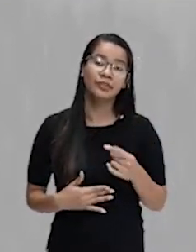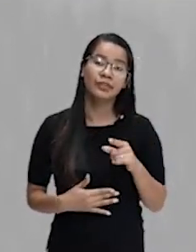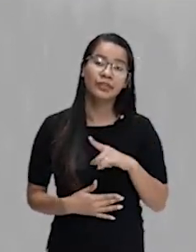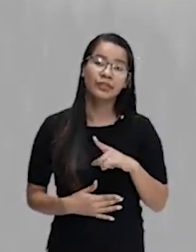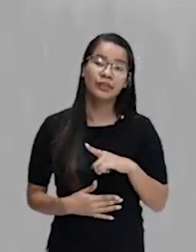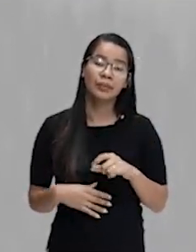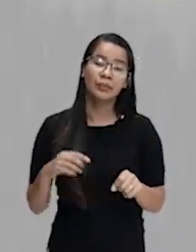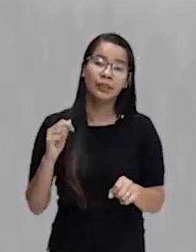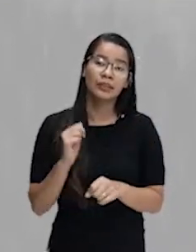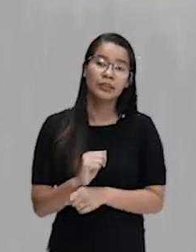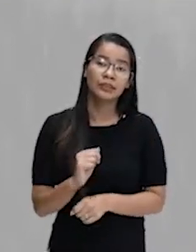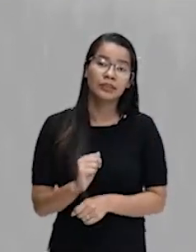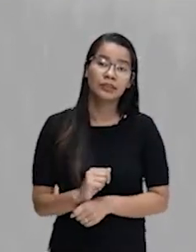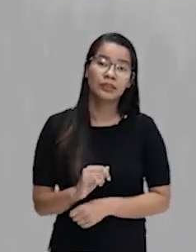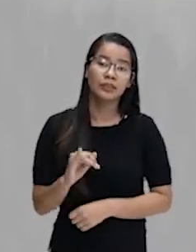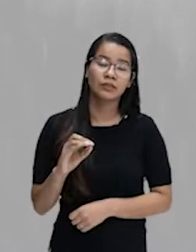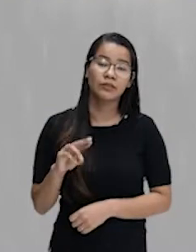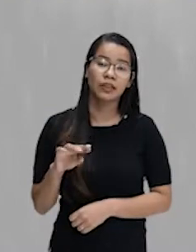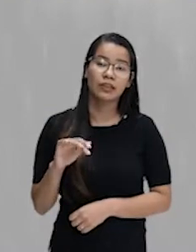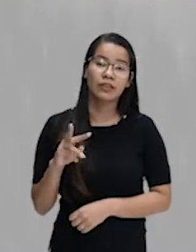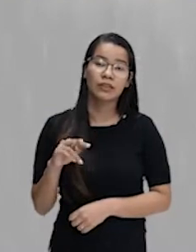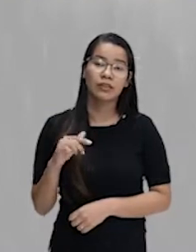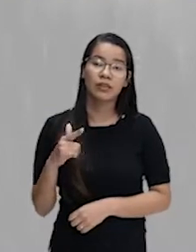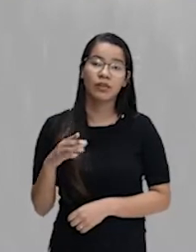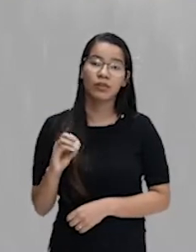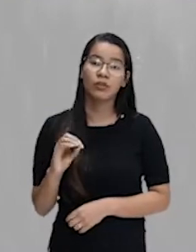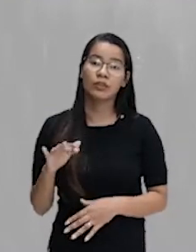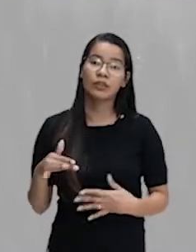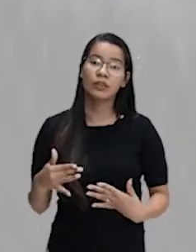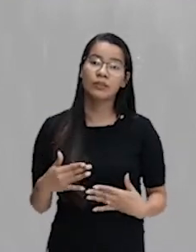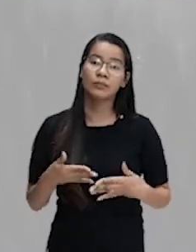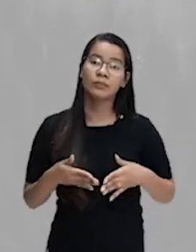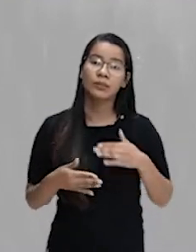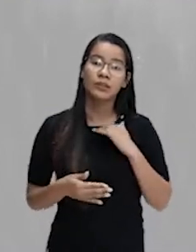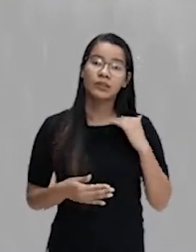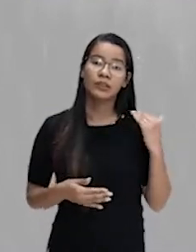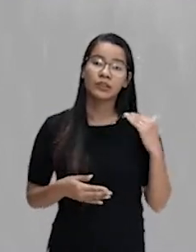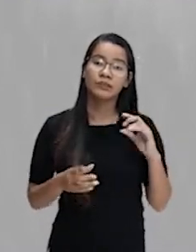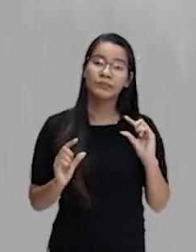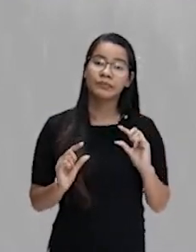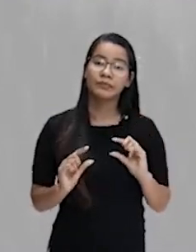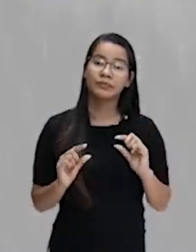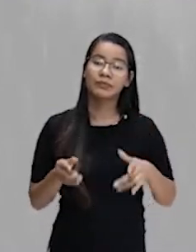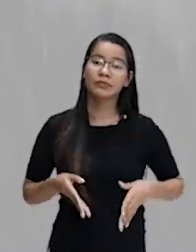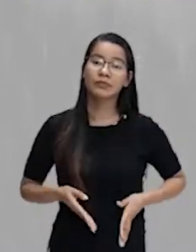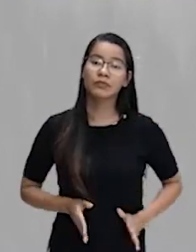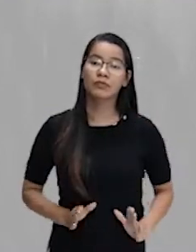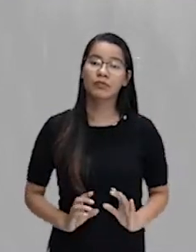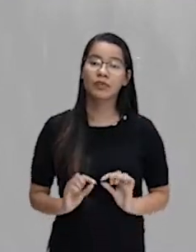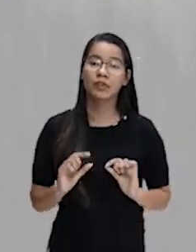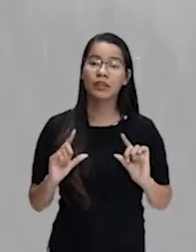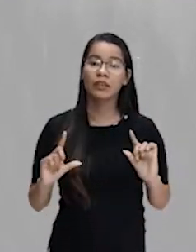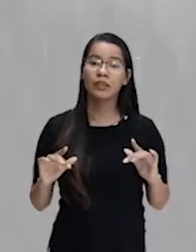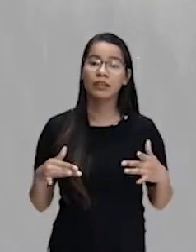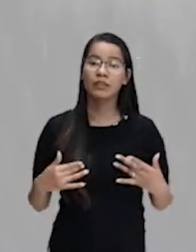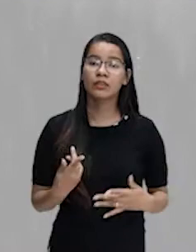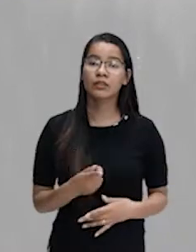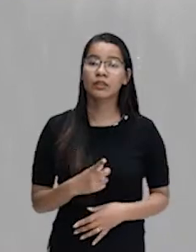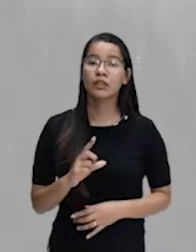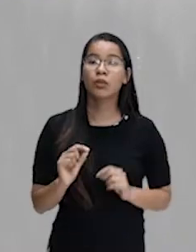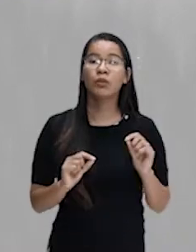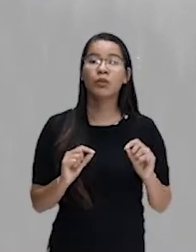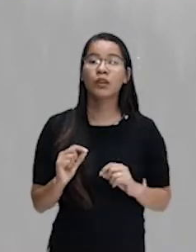a paralisação das invasões germânicas. E a mortalidade diminuindo, a natalidade aumentando, nós teremos o quê? Um